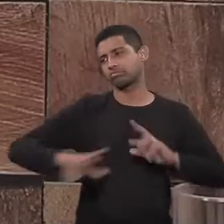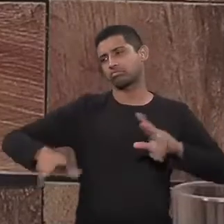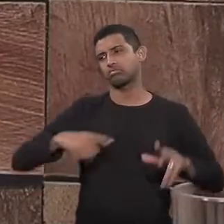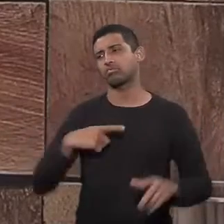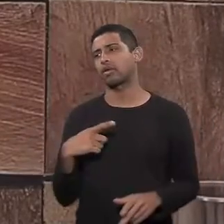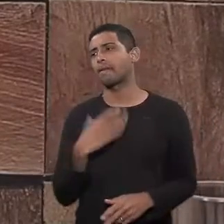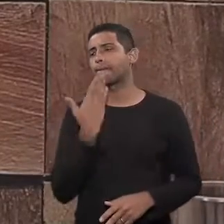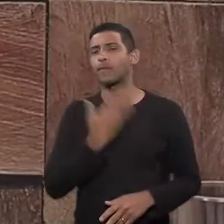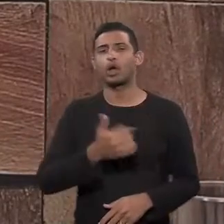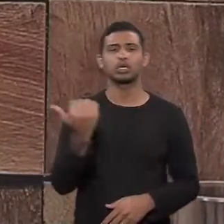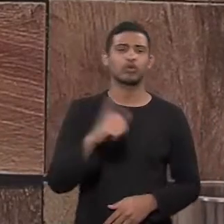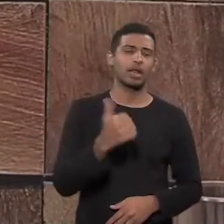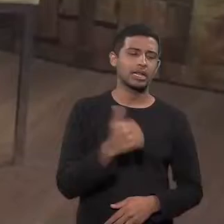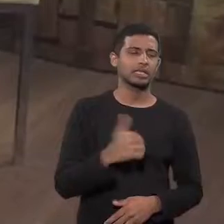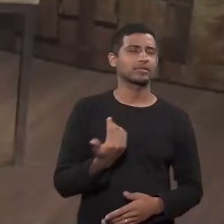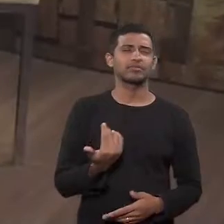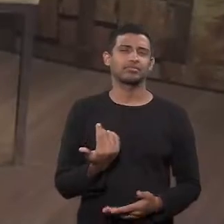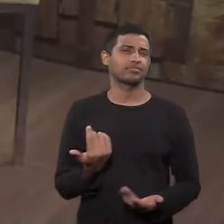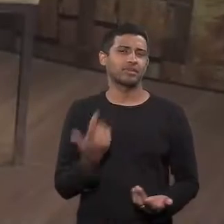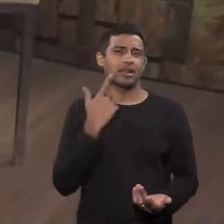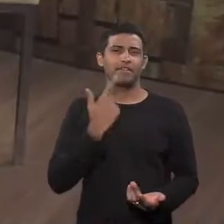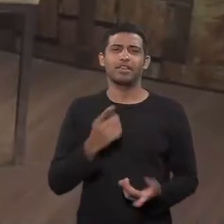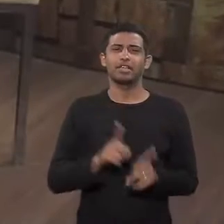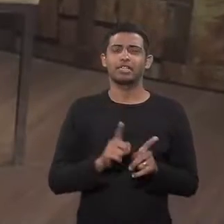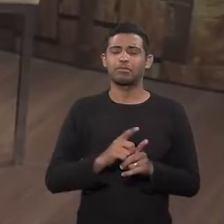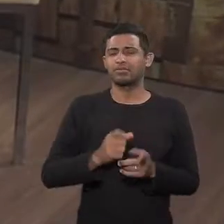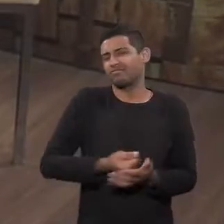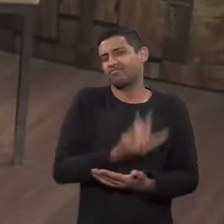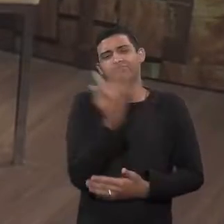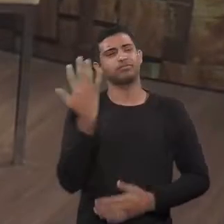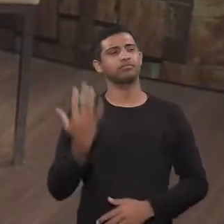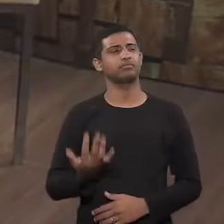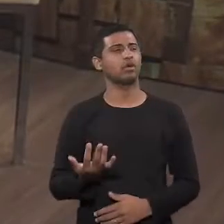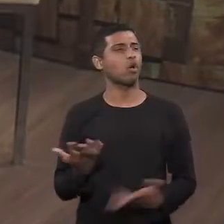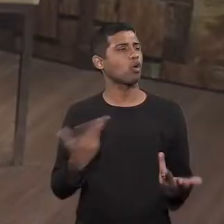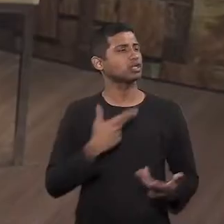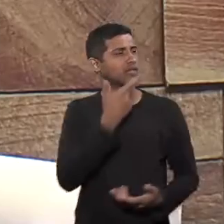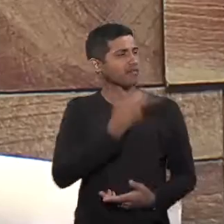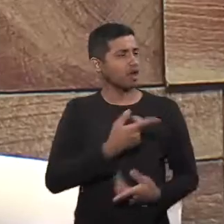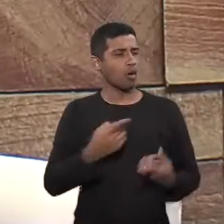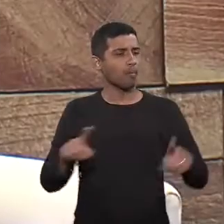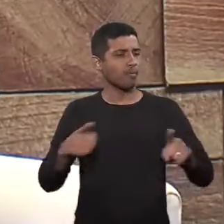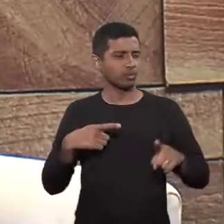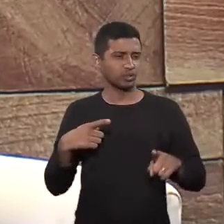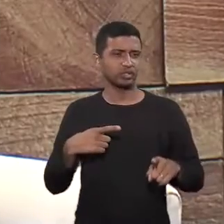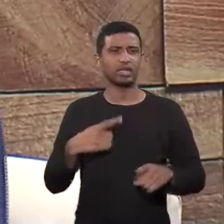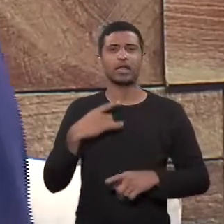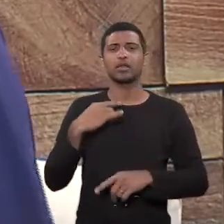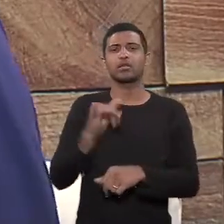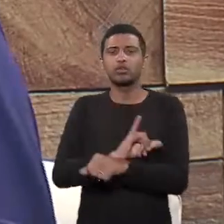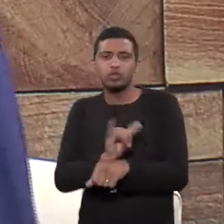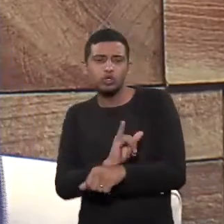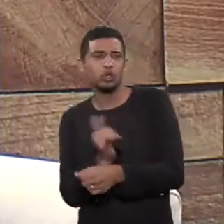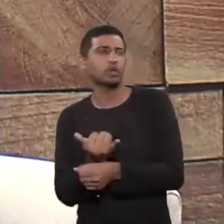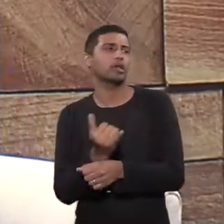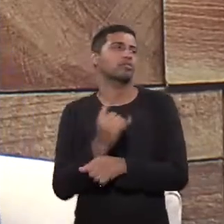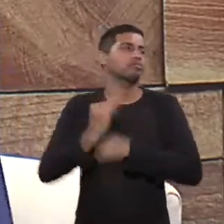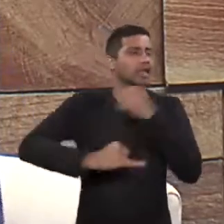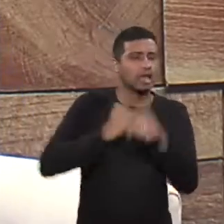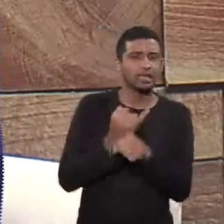verdade. Pela qualidade, enfim, pela excelência do... Você disse que os músicos hoje têm mais acesso. Nós temos